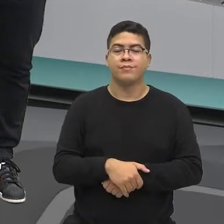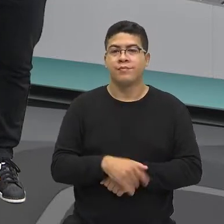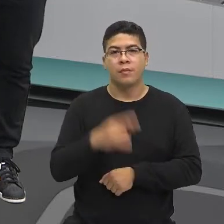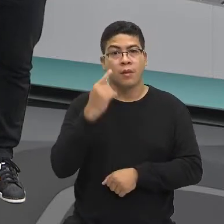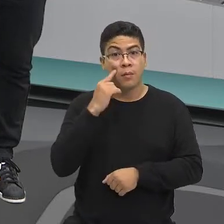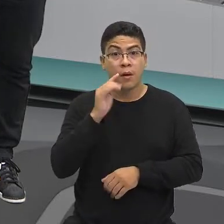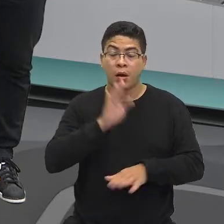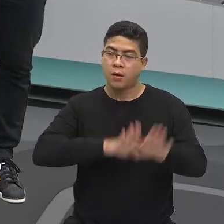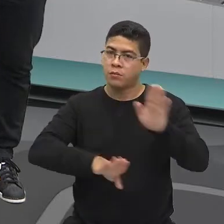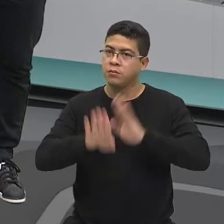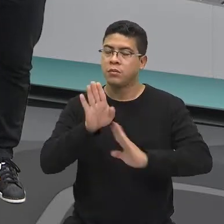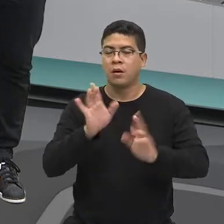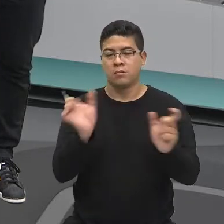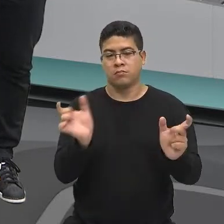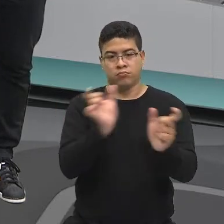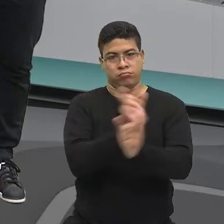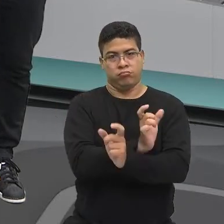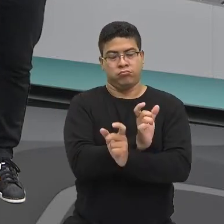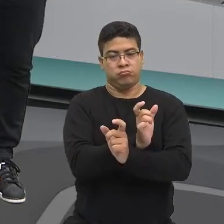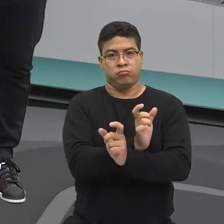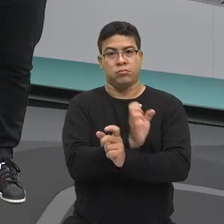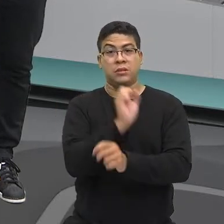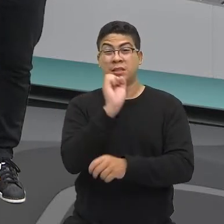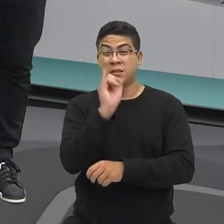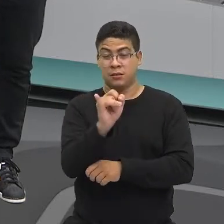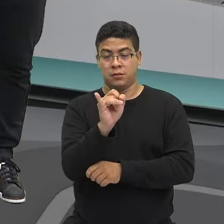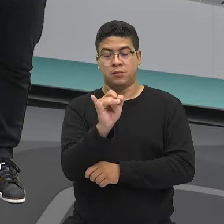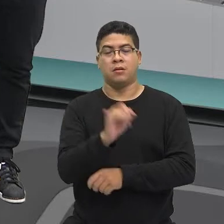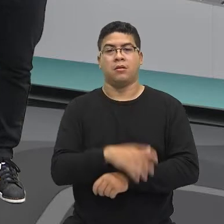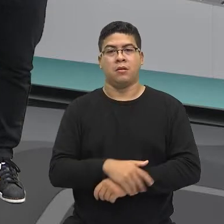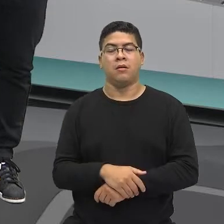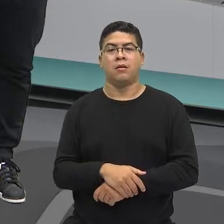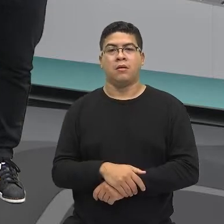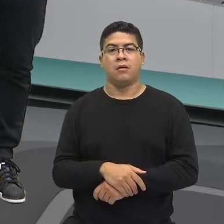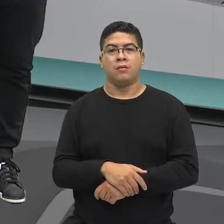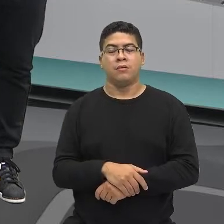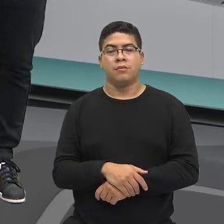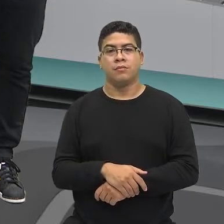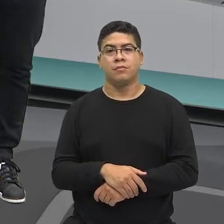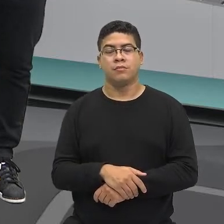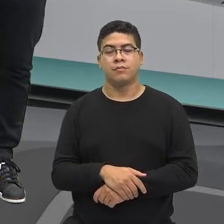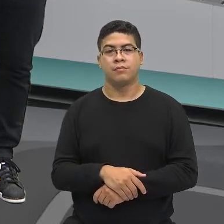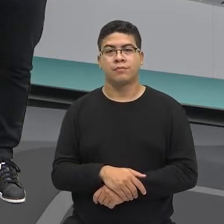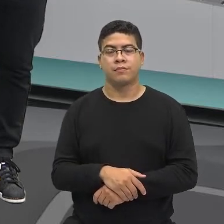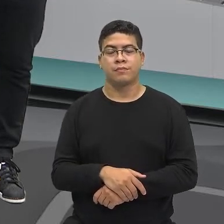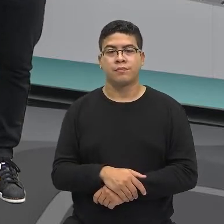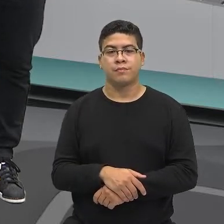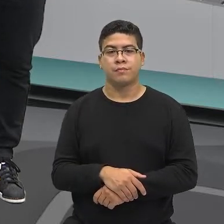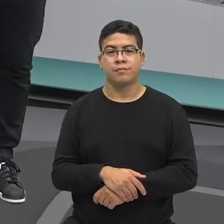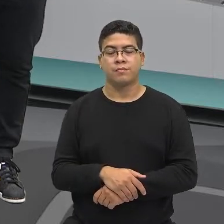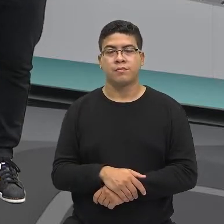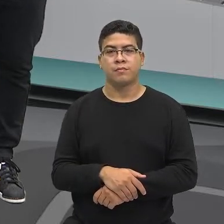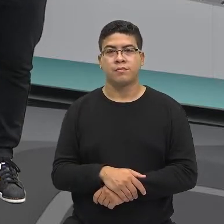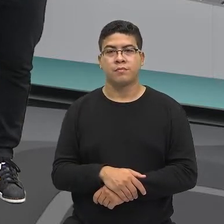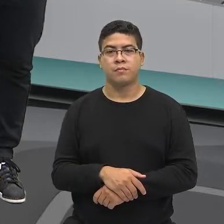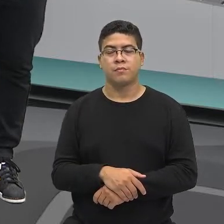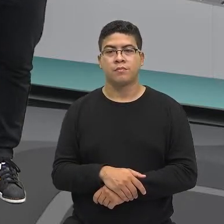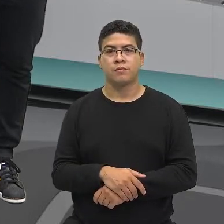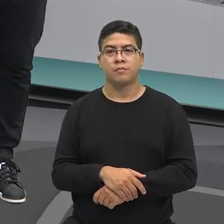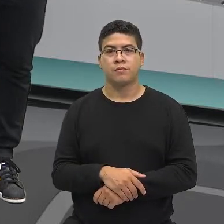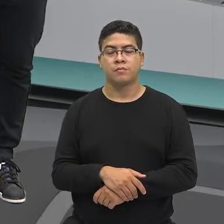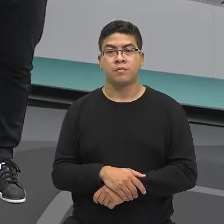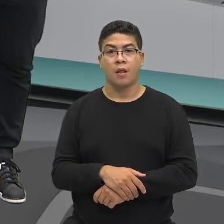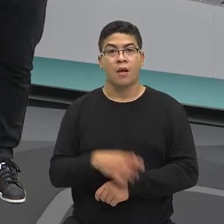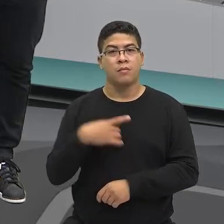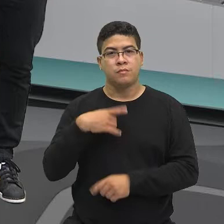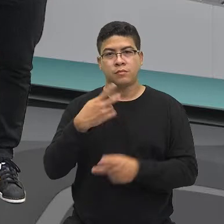sentido também. Então, você tem que compreender aí esse jogo de palavras, né? Que eles vão mudar